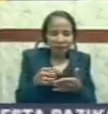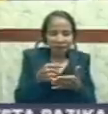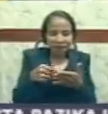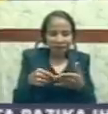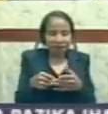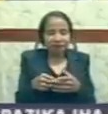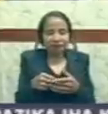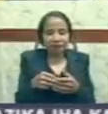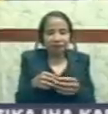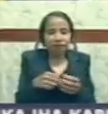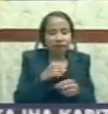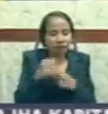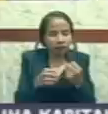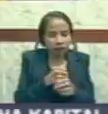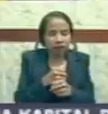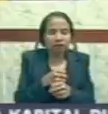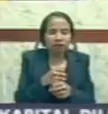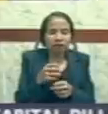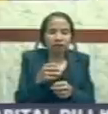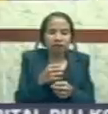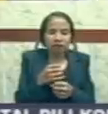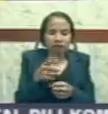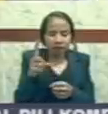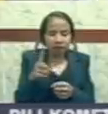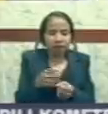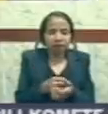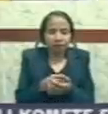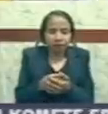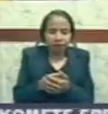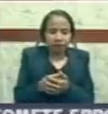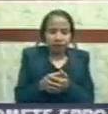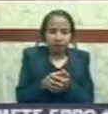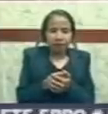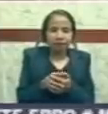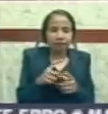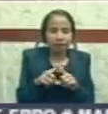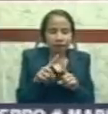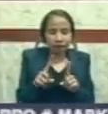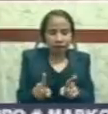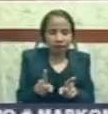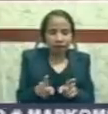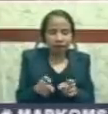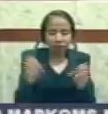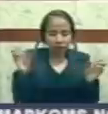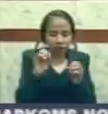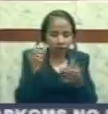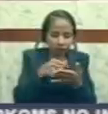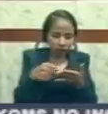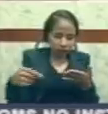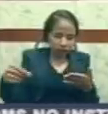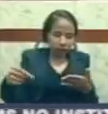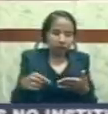cobra dentro de período de um ano letivo. Um ano fiscal. Mas ia nebamos lá descreve de hancat